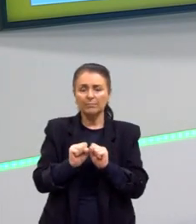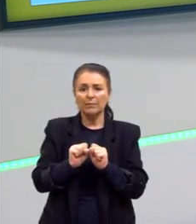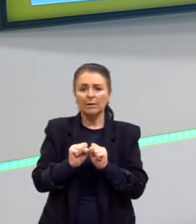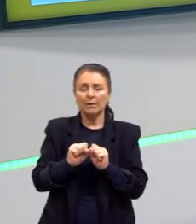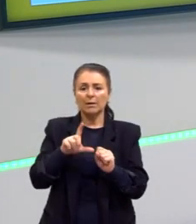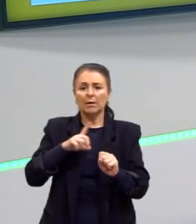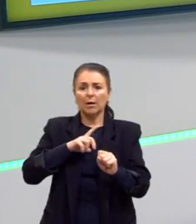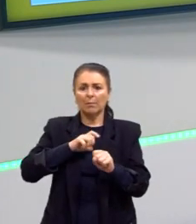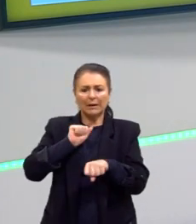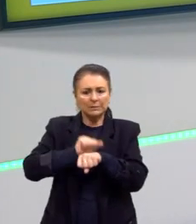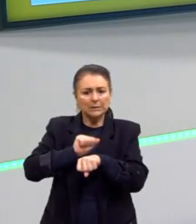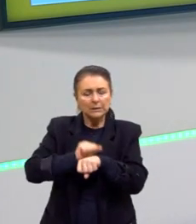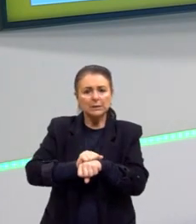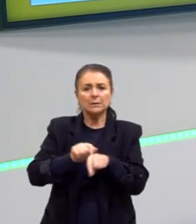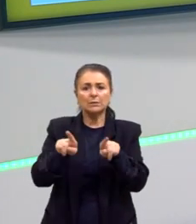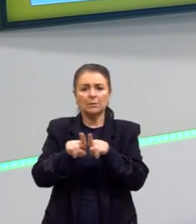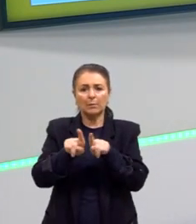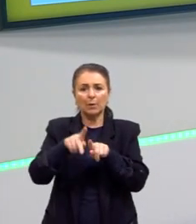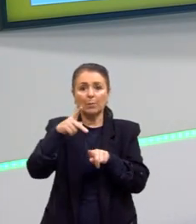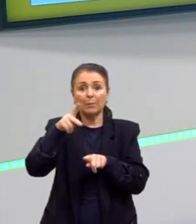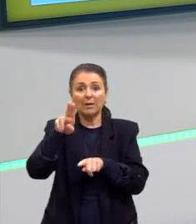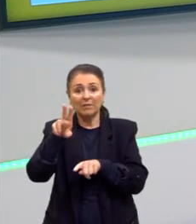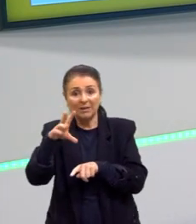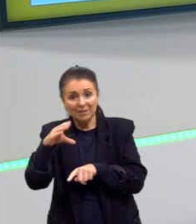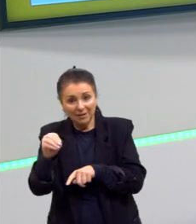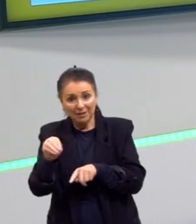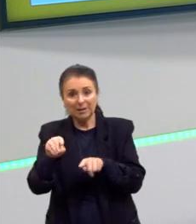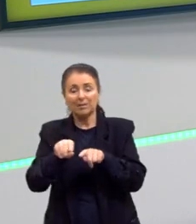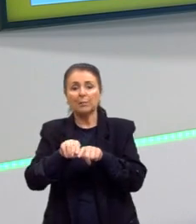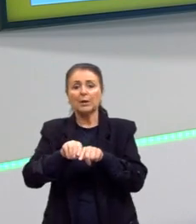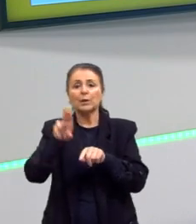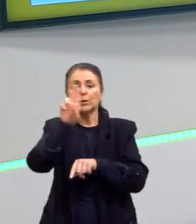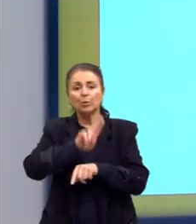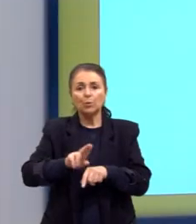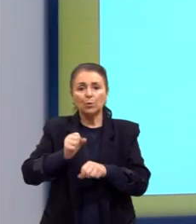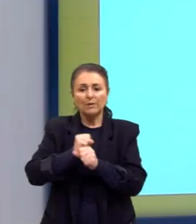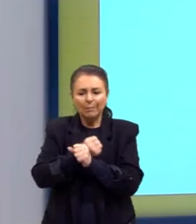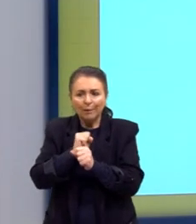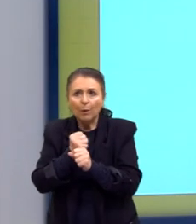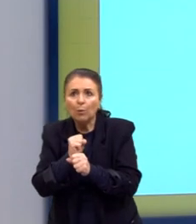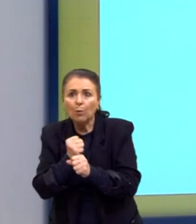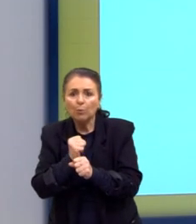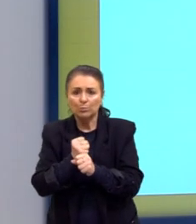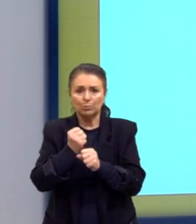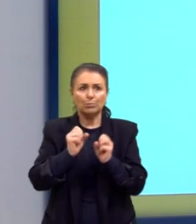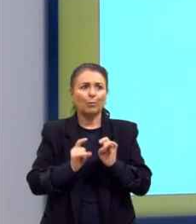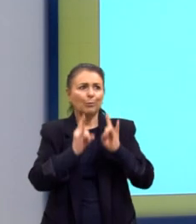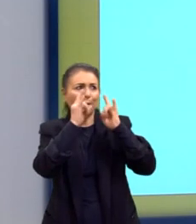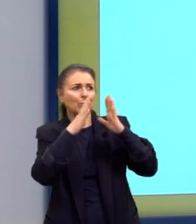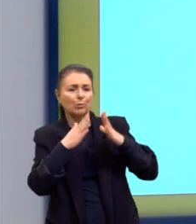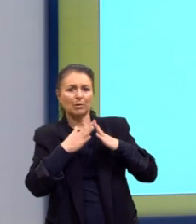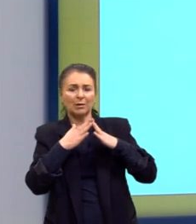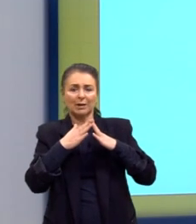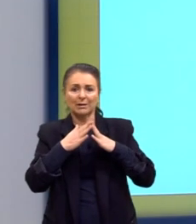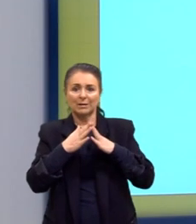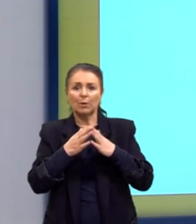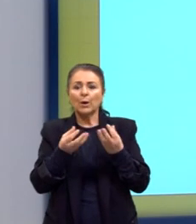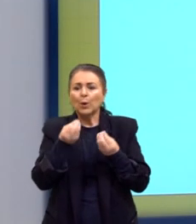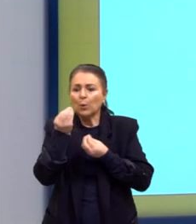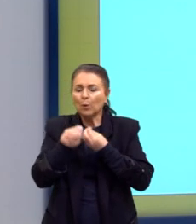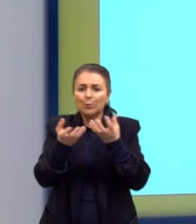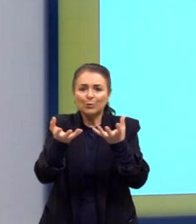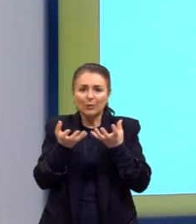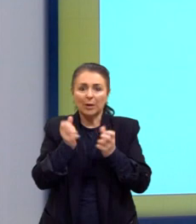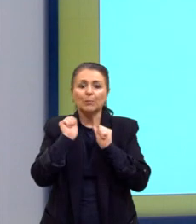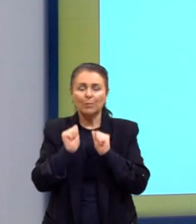mais rígido porque eu quero um pvc para uma construção civil Então essas propriedades desejadas dos polímeros podem ser